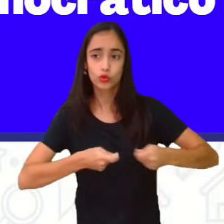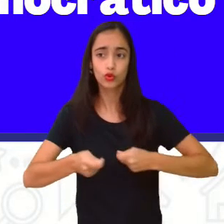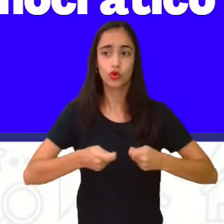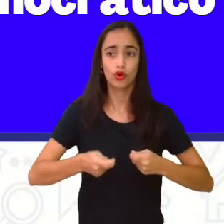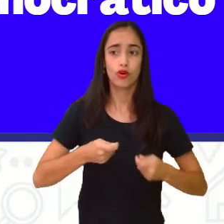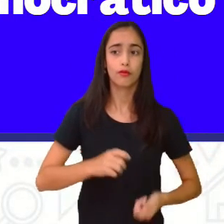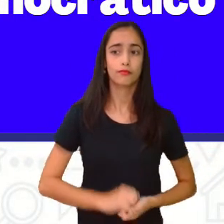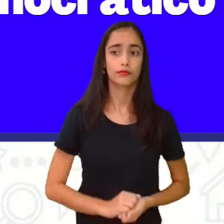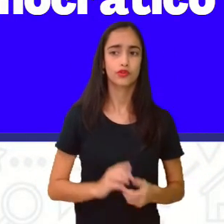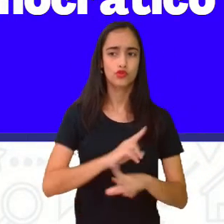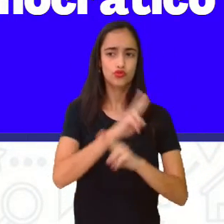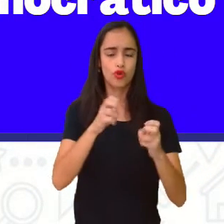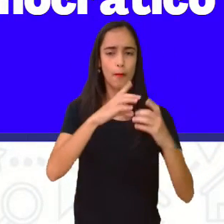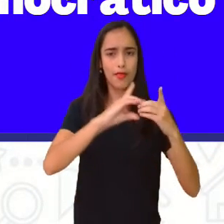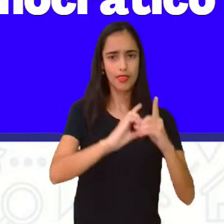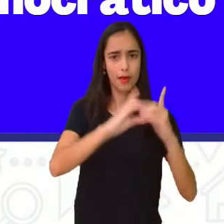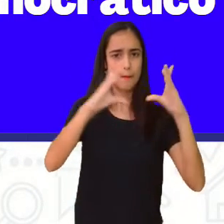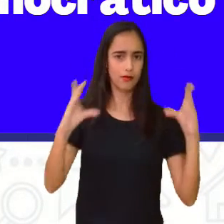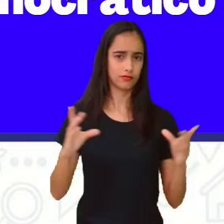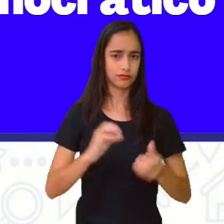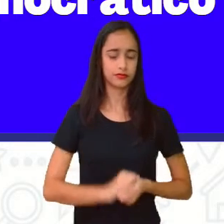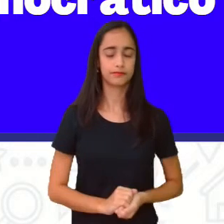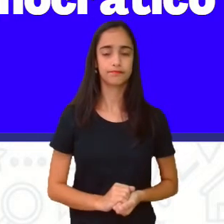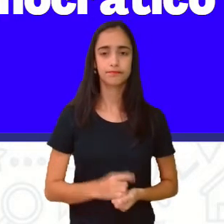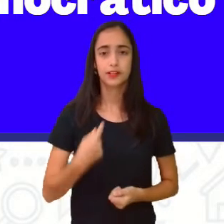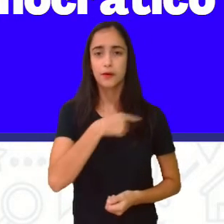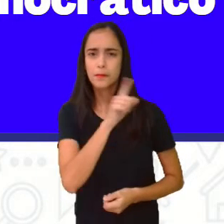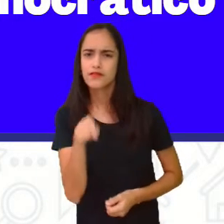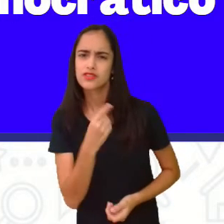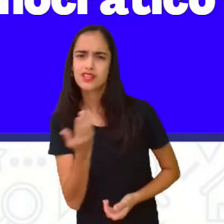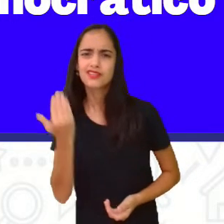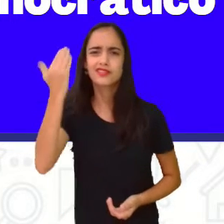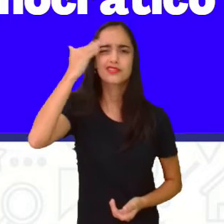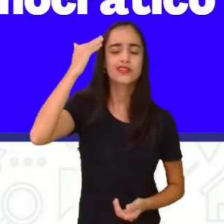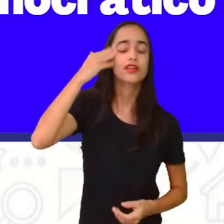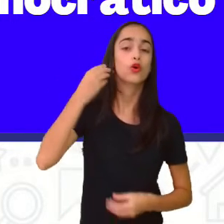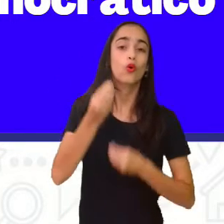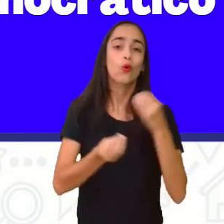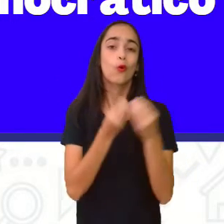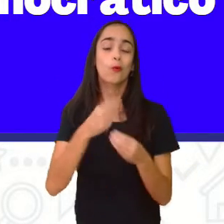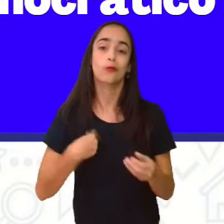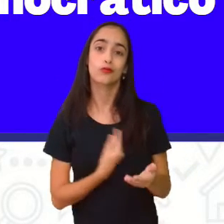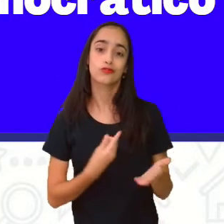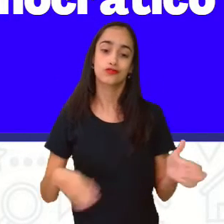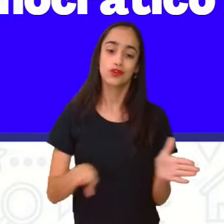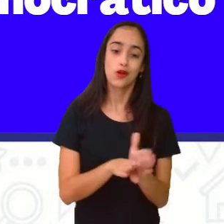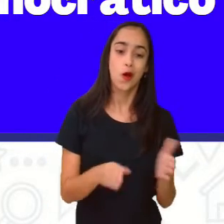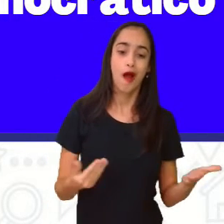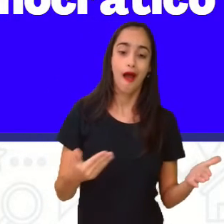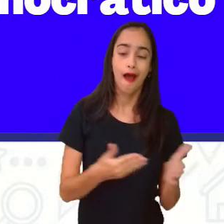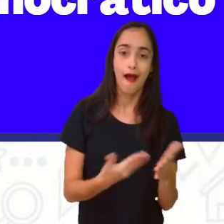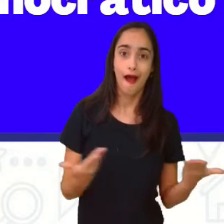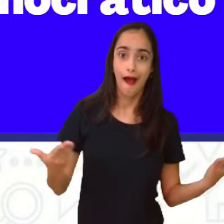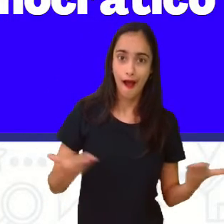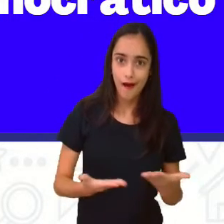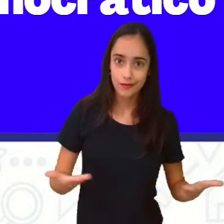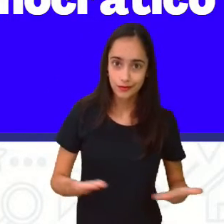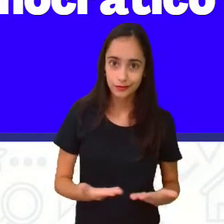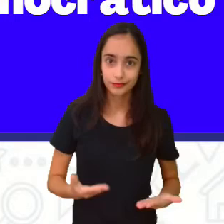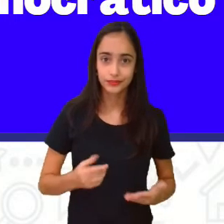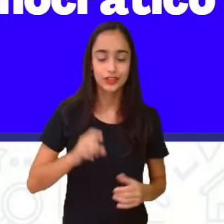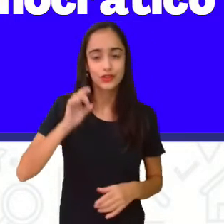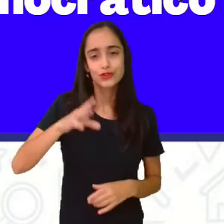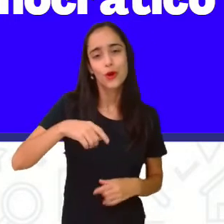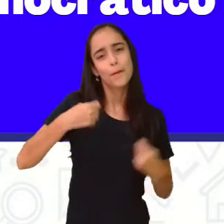Para vocês entenderem como a gente chegou até Clístenes, é só vocês revisarem a aula passada, que já